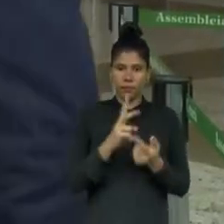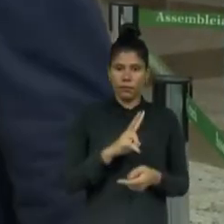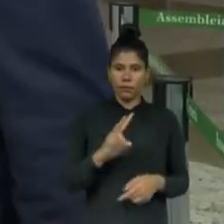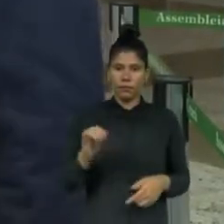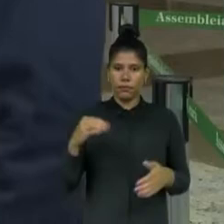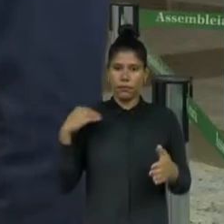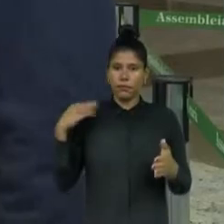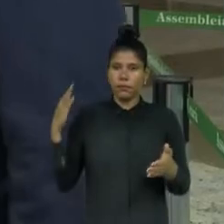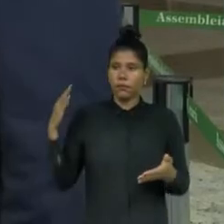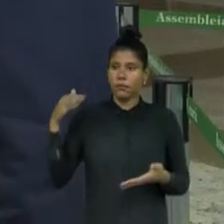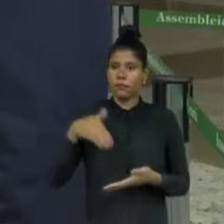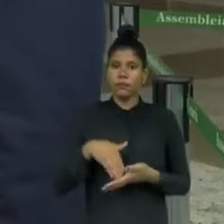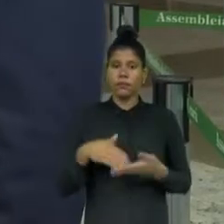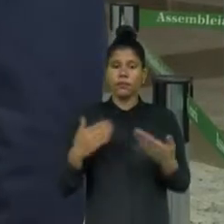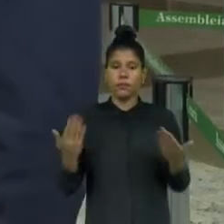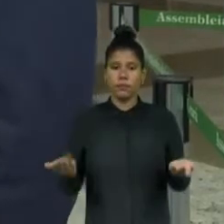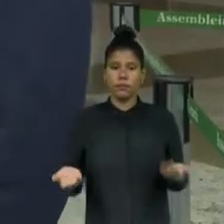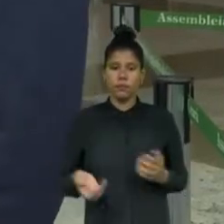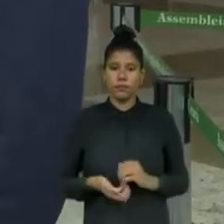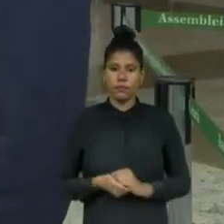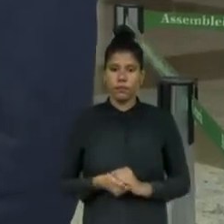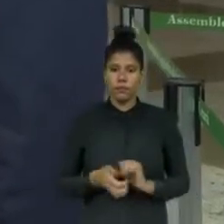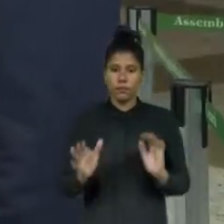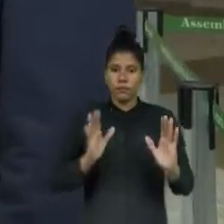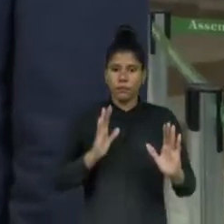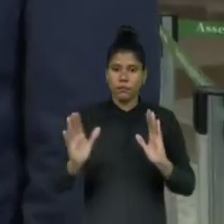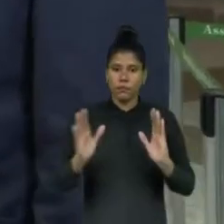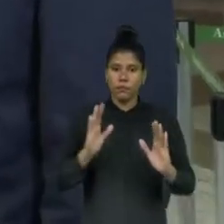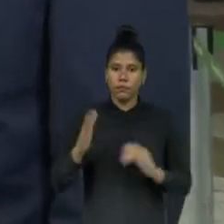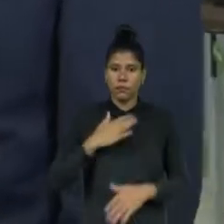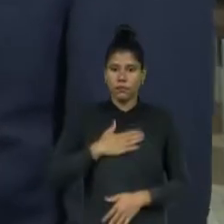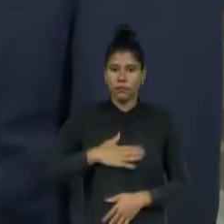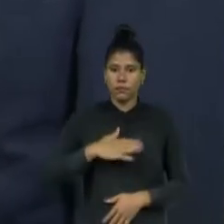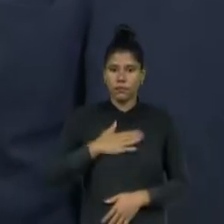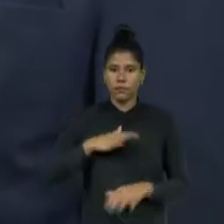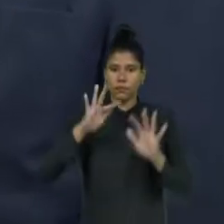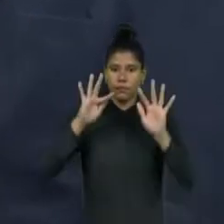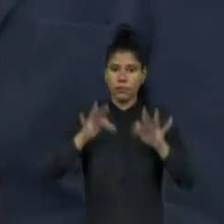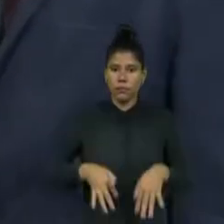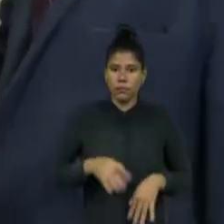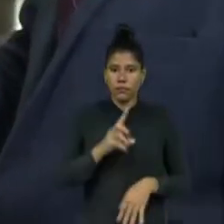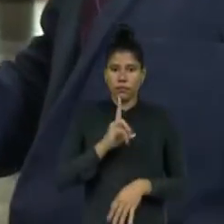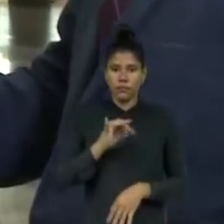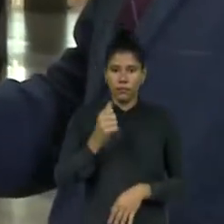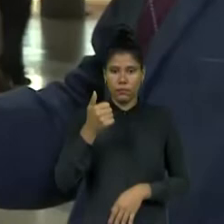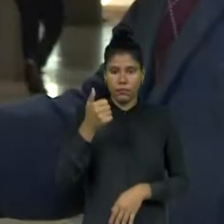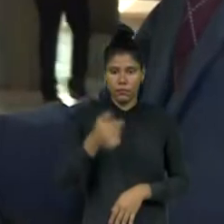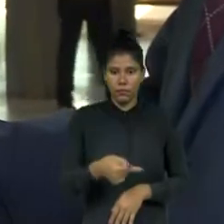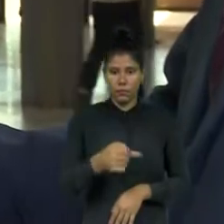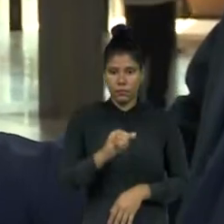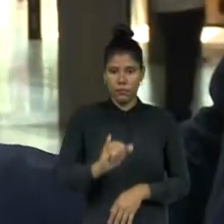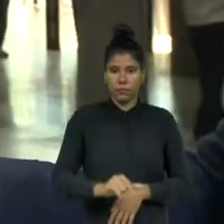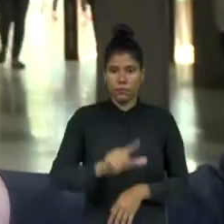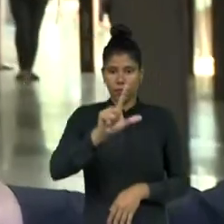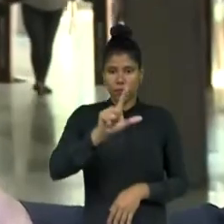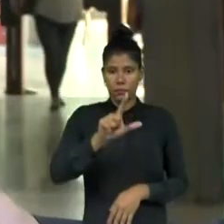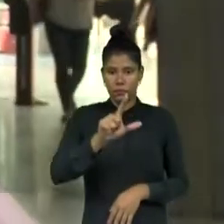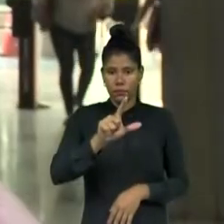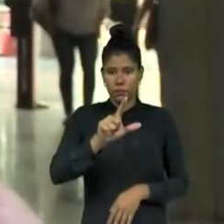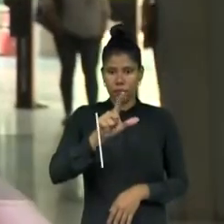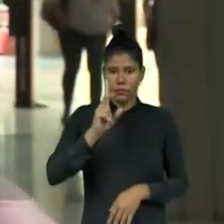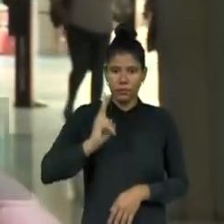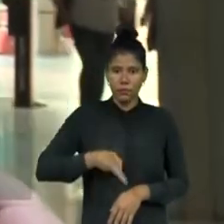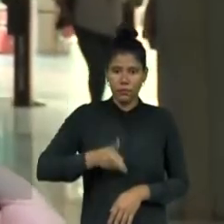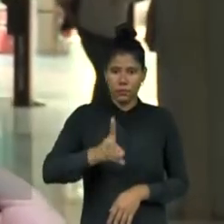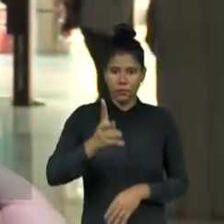Bom dia. Esse período legislativo, ele encerra no dia 17 de julho, né? Sempre com a